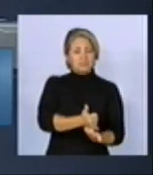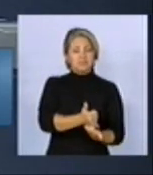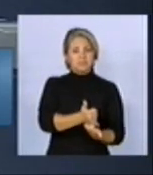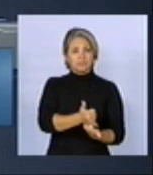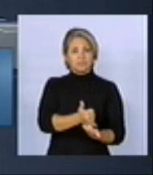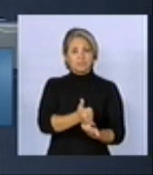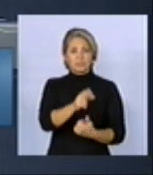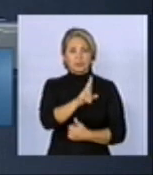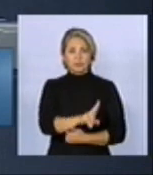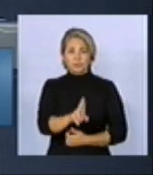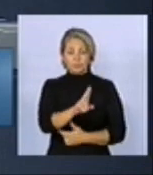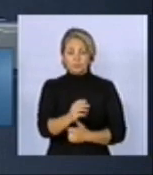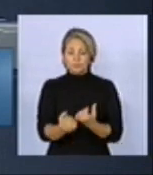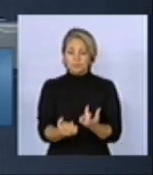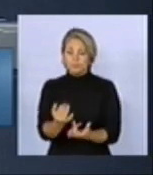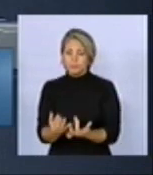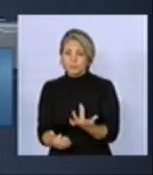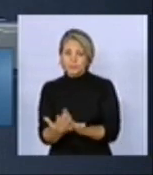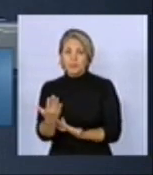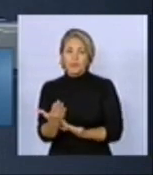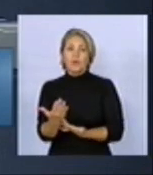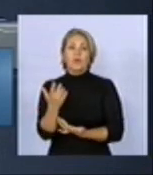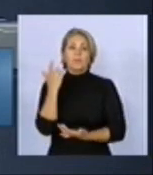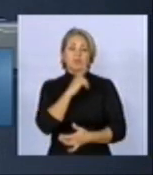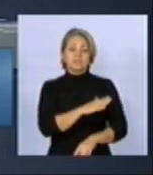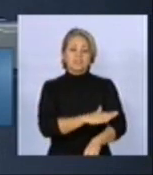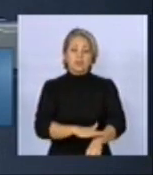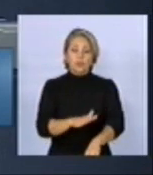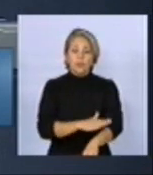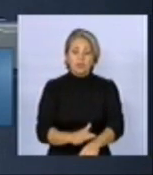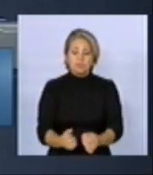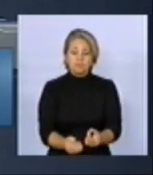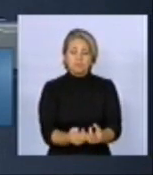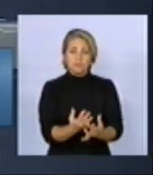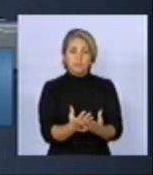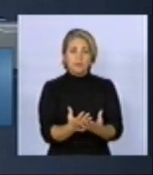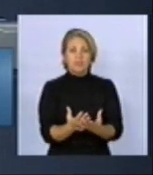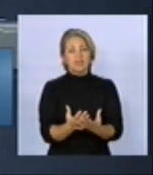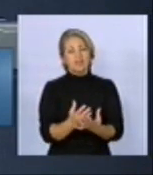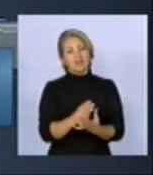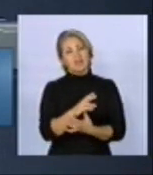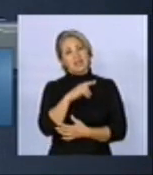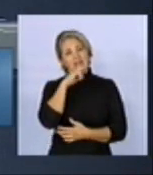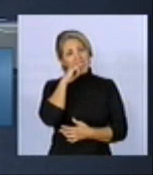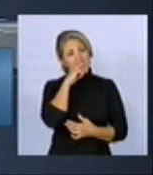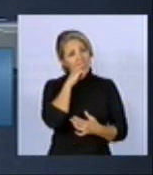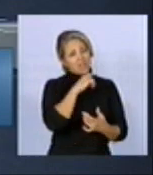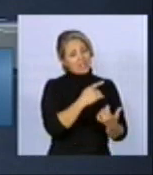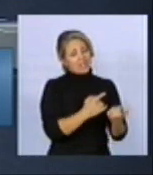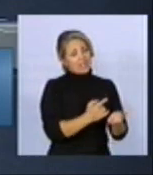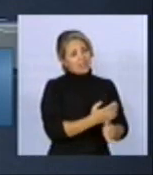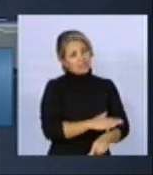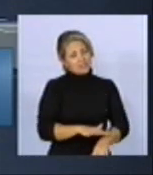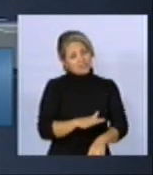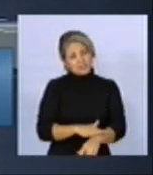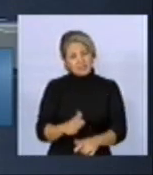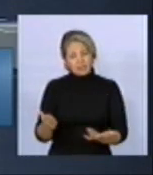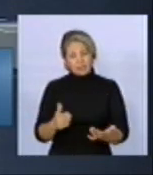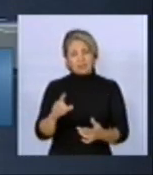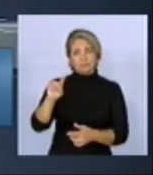da do uso do do fogo então paraa colheita da cana a gente pode ver que o o o o segundo mapa né